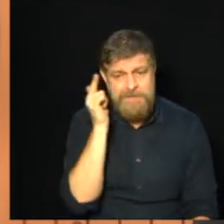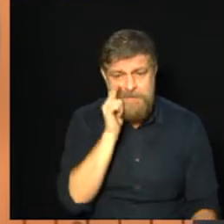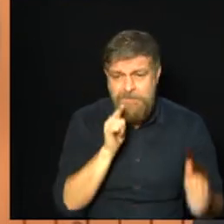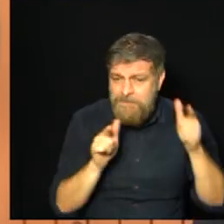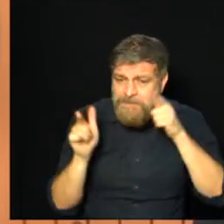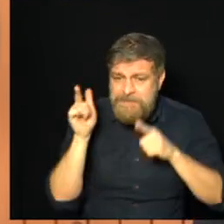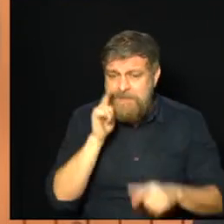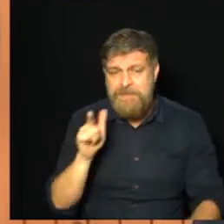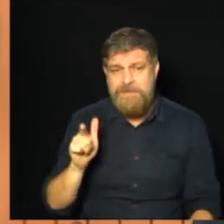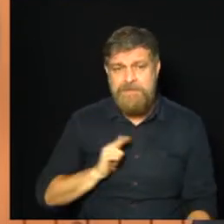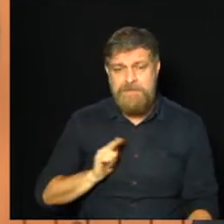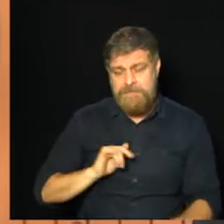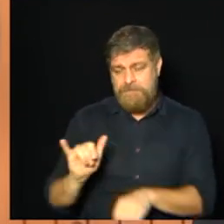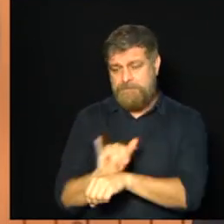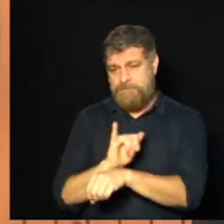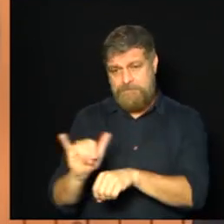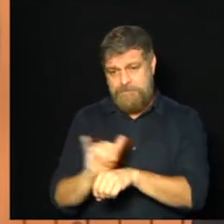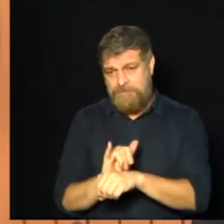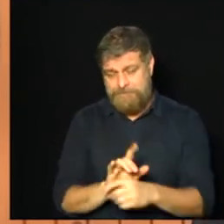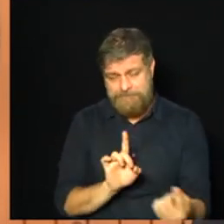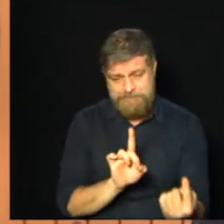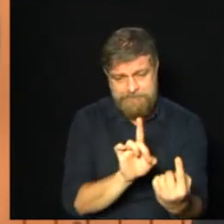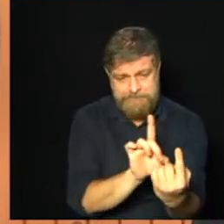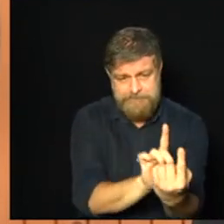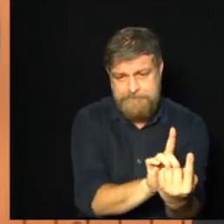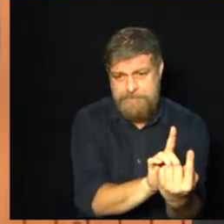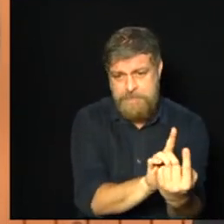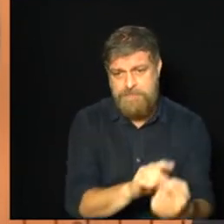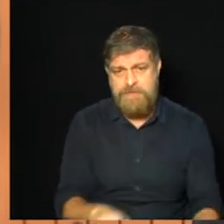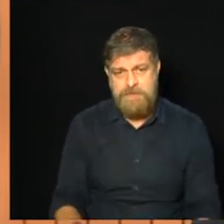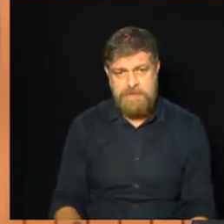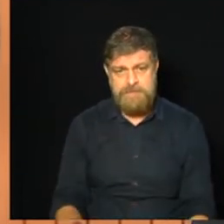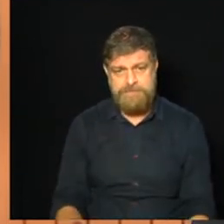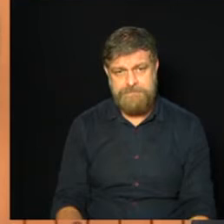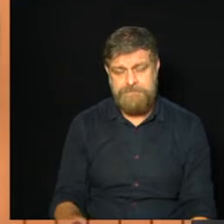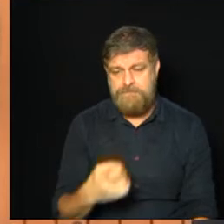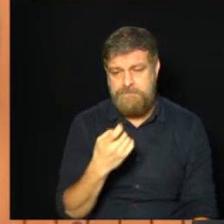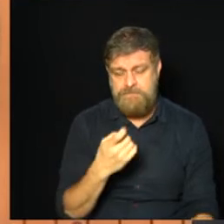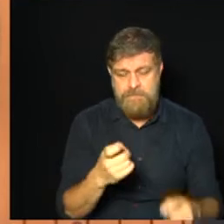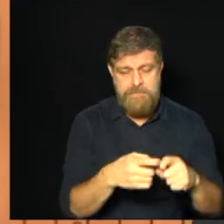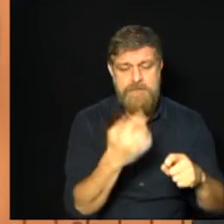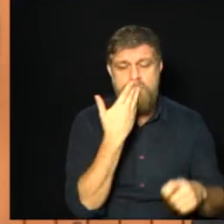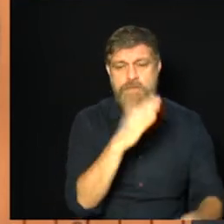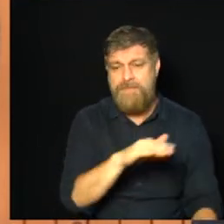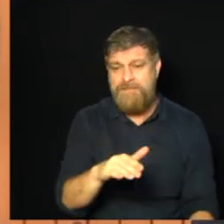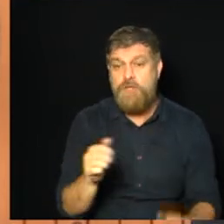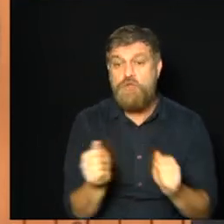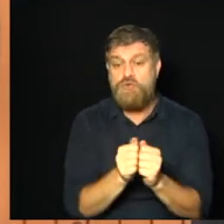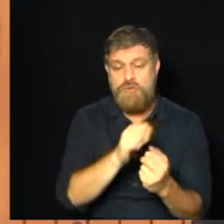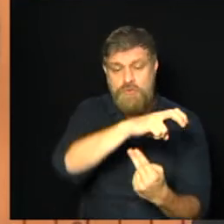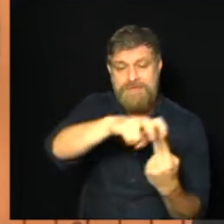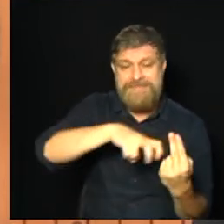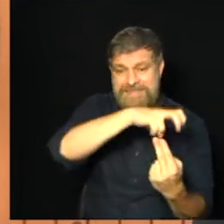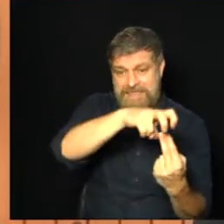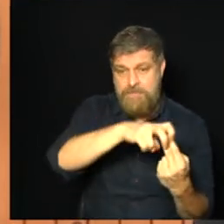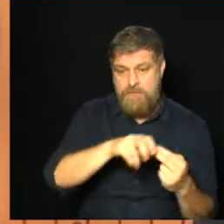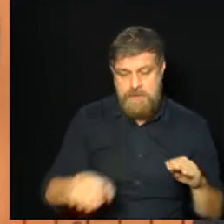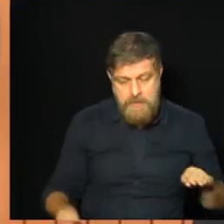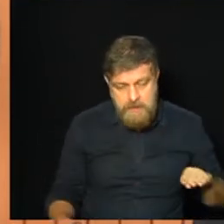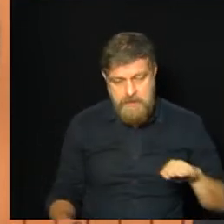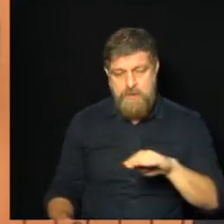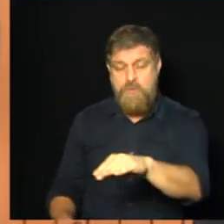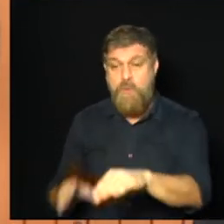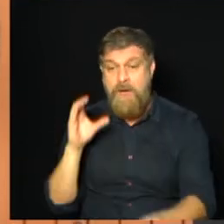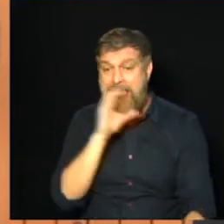Compondo uma forma alternativa de atendimento da pediatria com o SAMU para a remoção rápida, né? Um